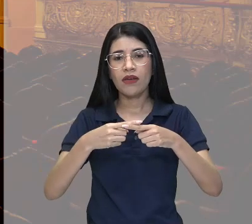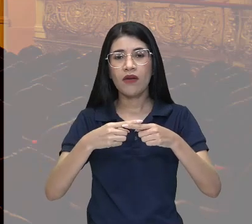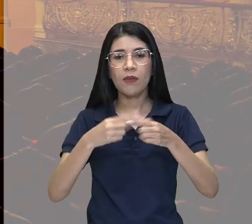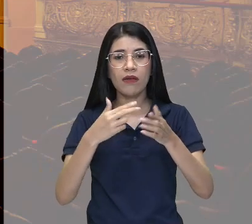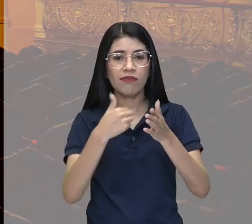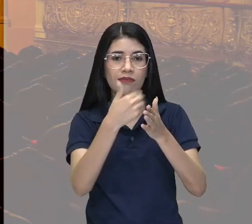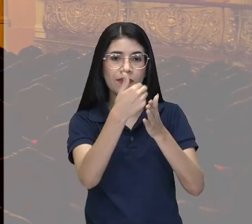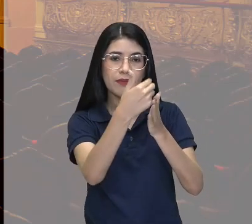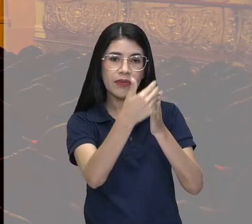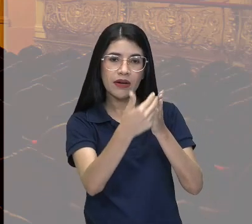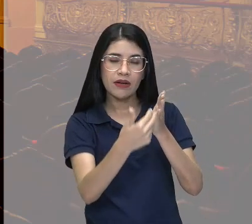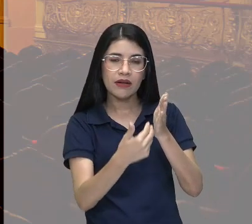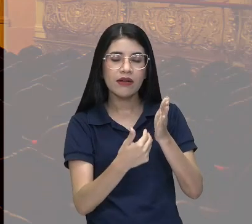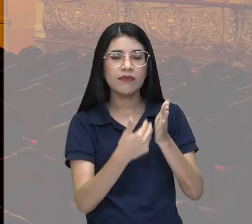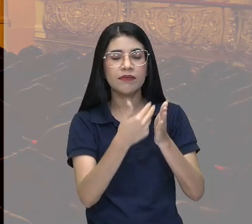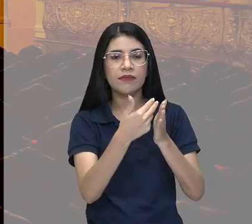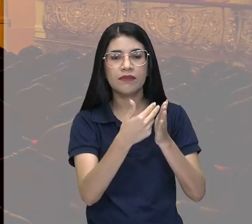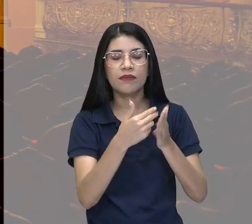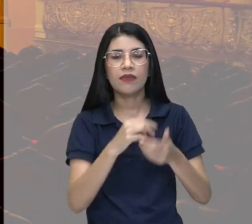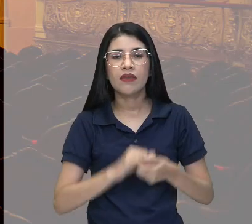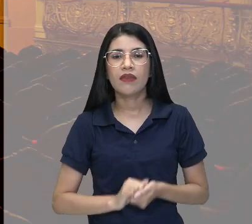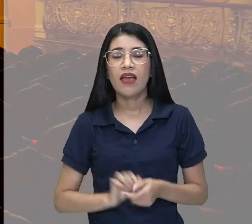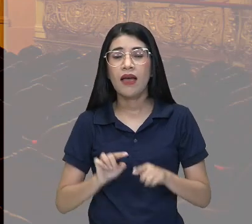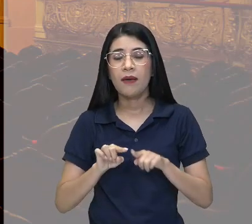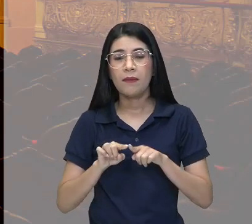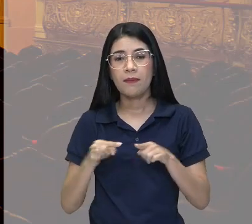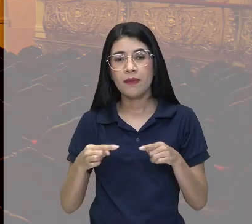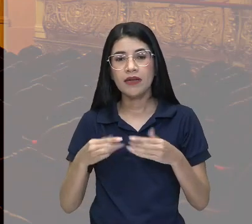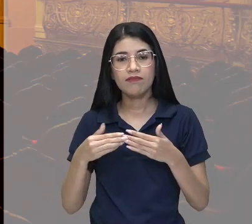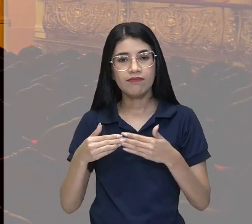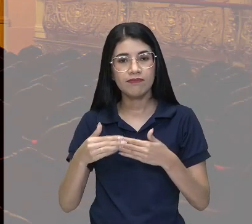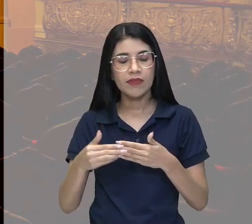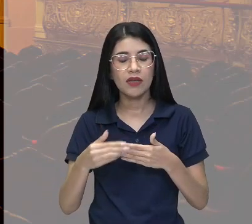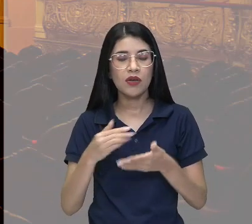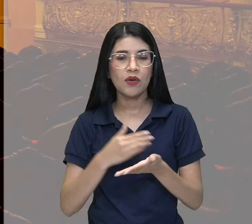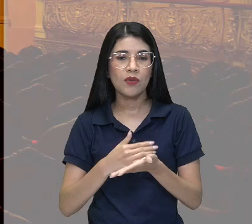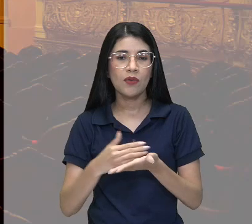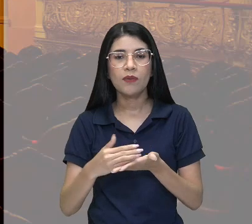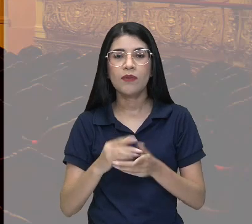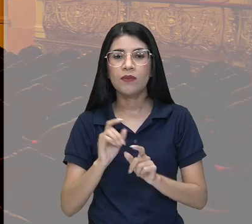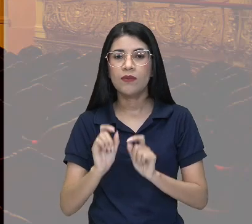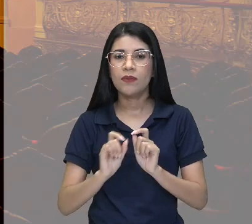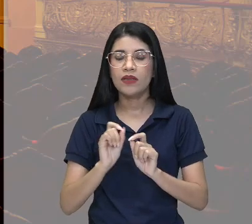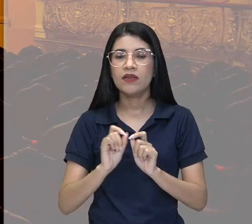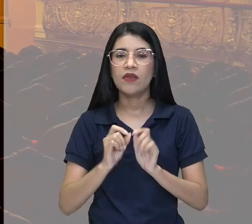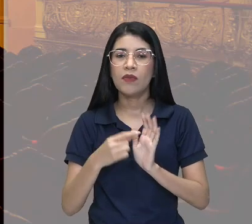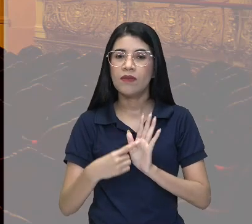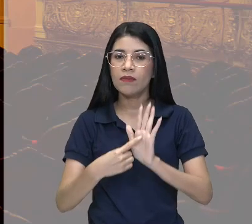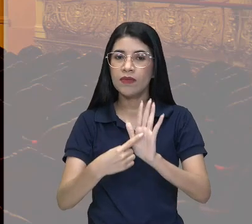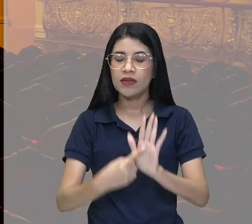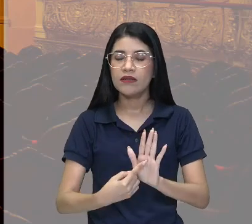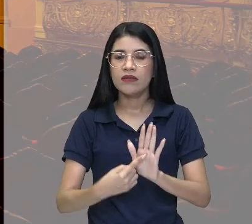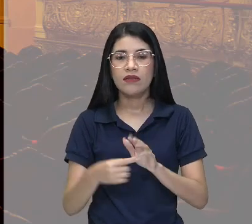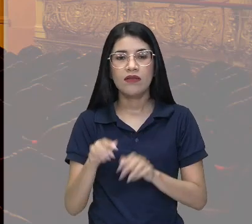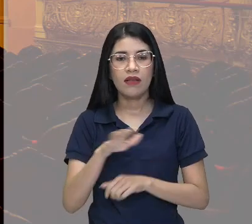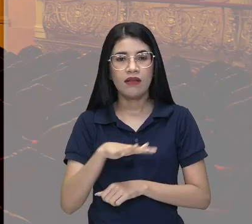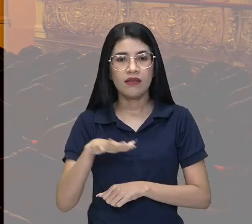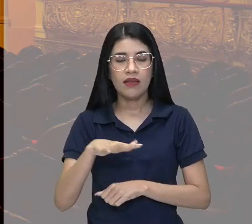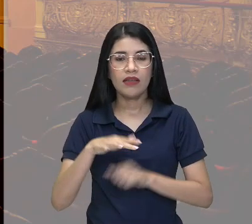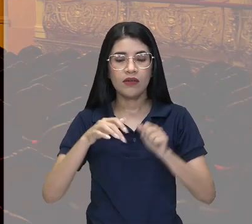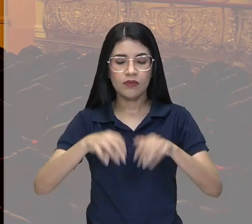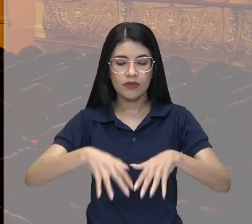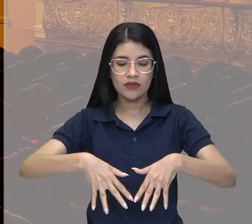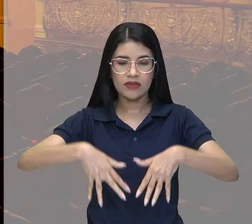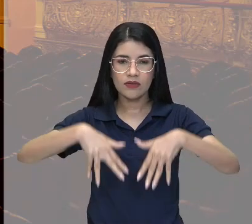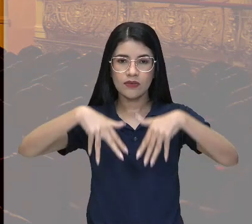pintura, certo? Então, mas a partir do momento que se inicia um espetáculo, né, o pano de boca